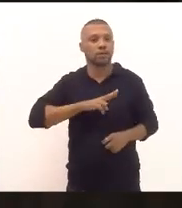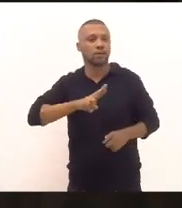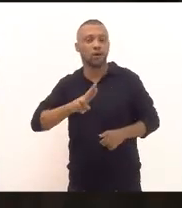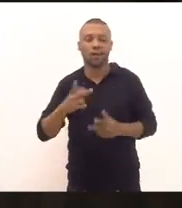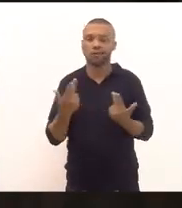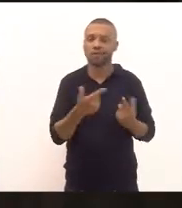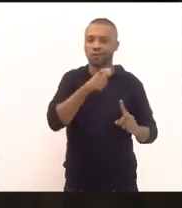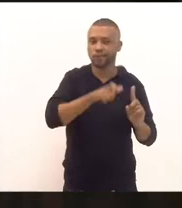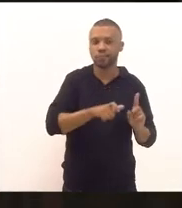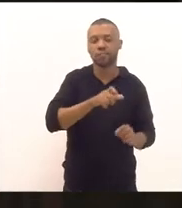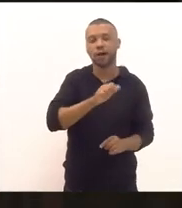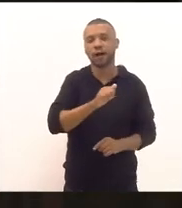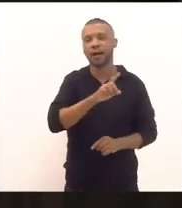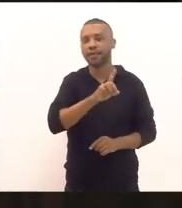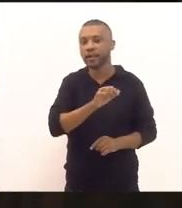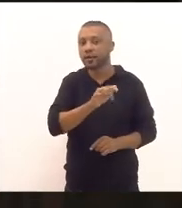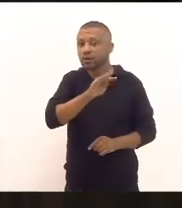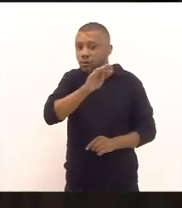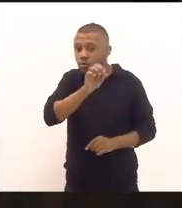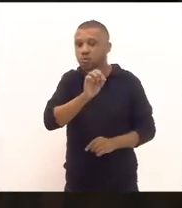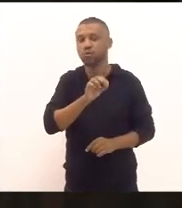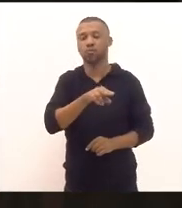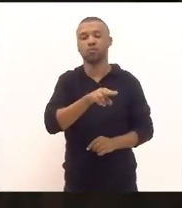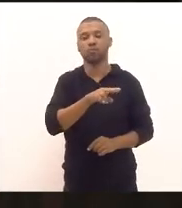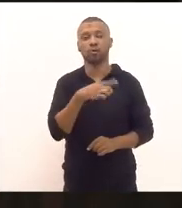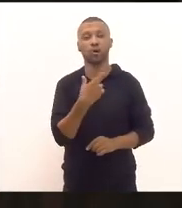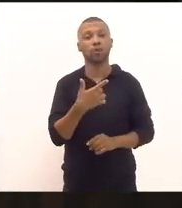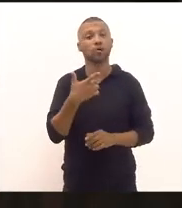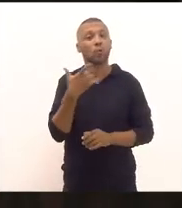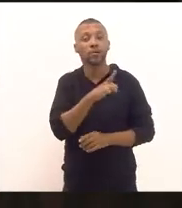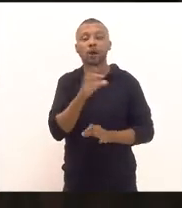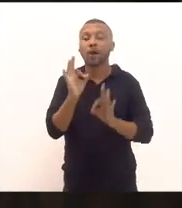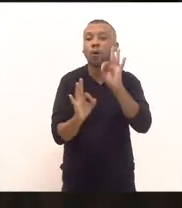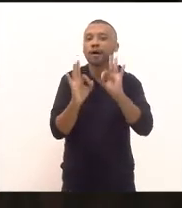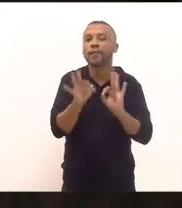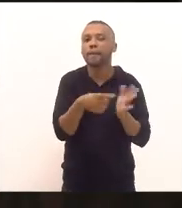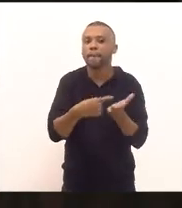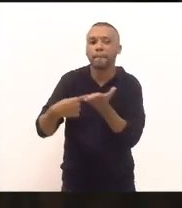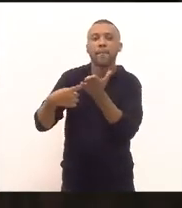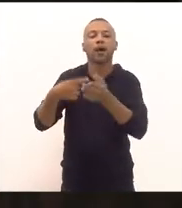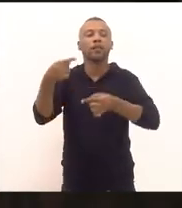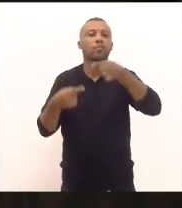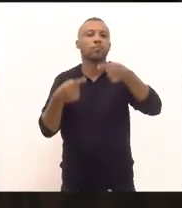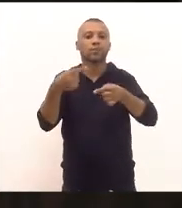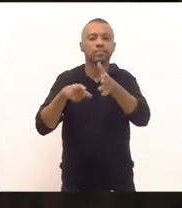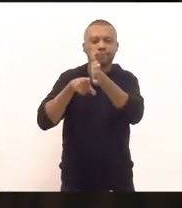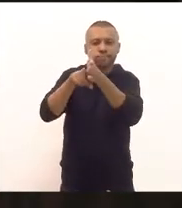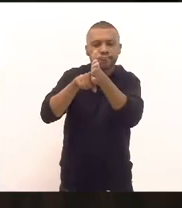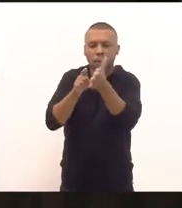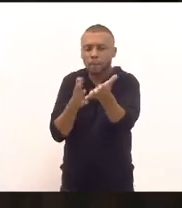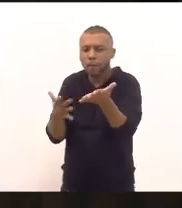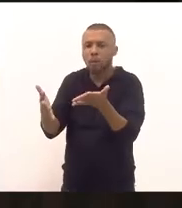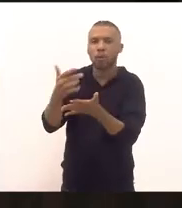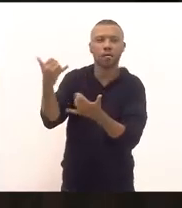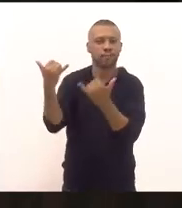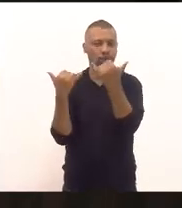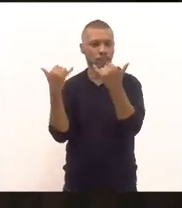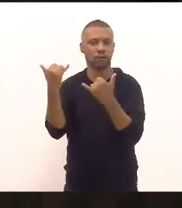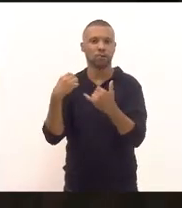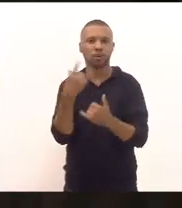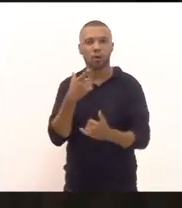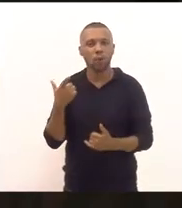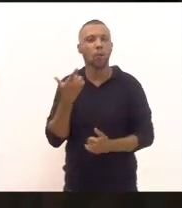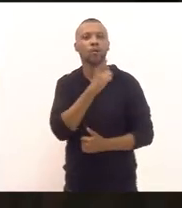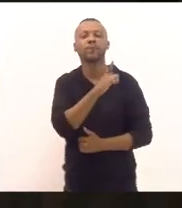é justamente organizar essa política para fazer o levantamento de dados e conseguirmos